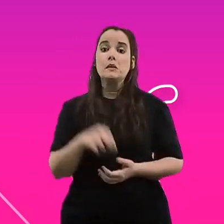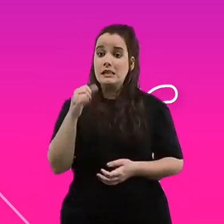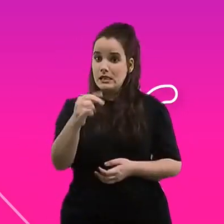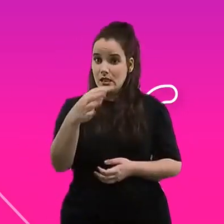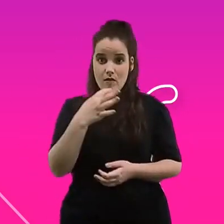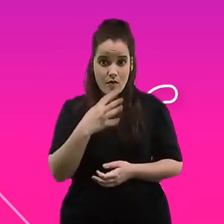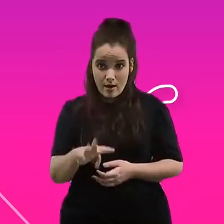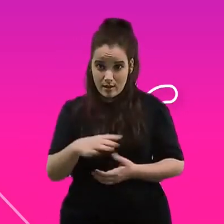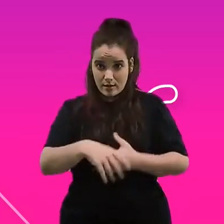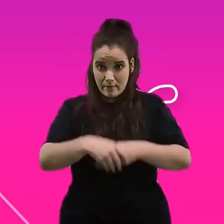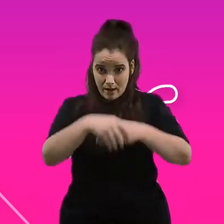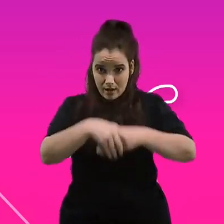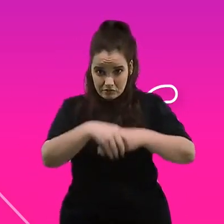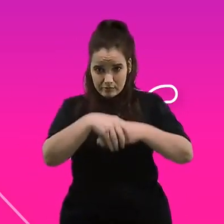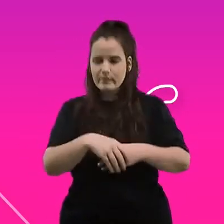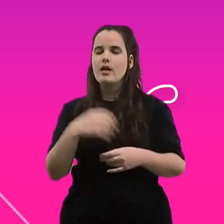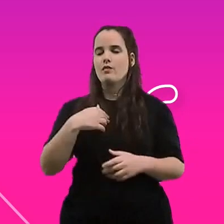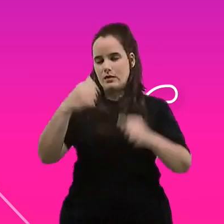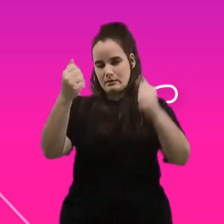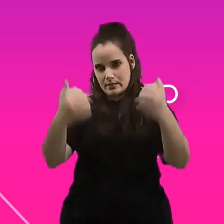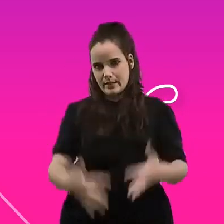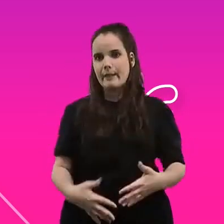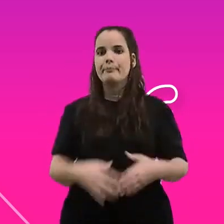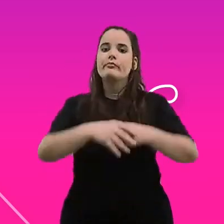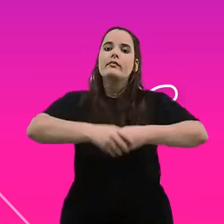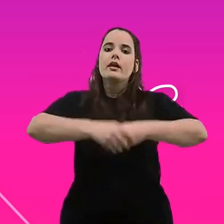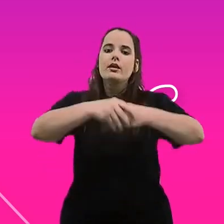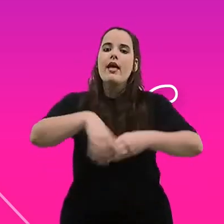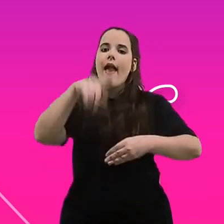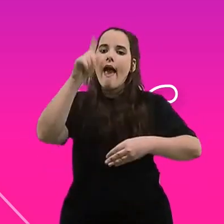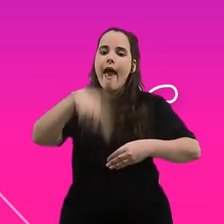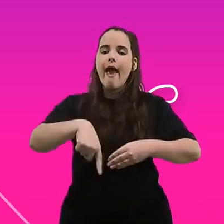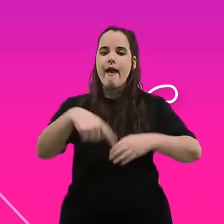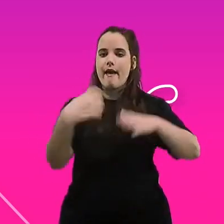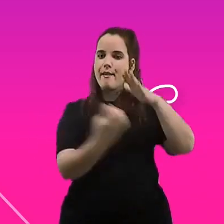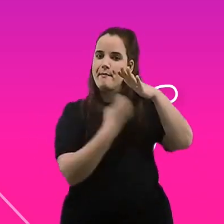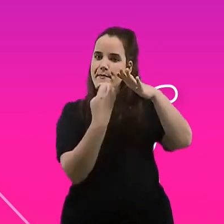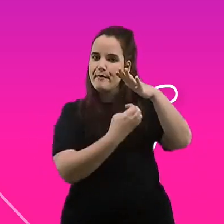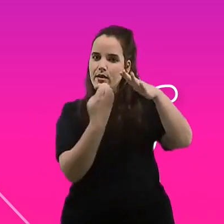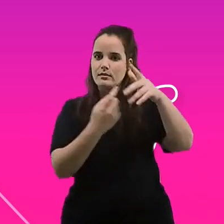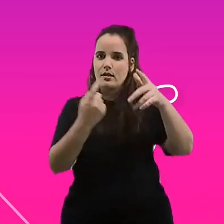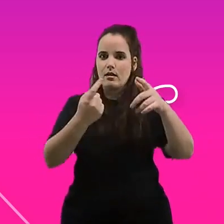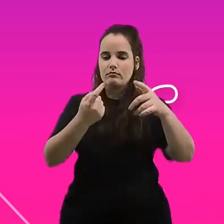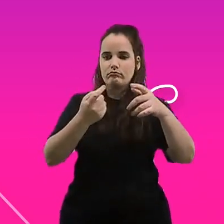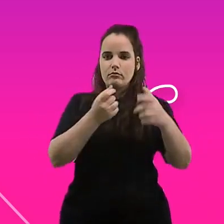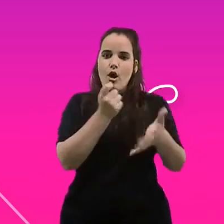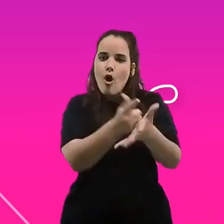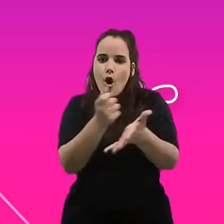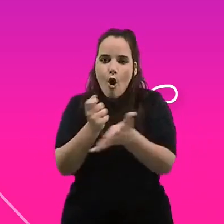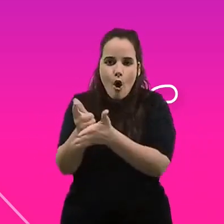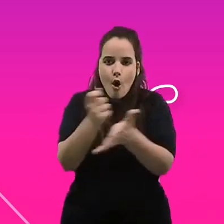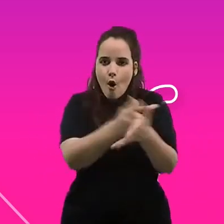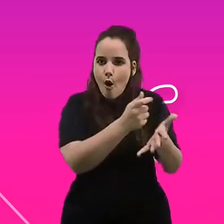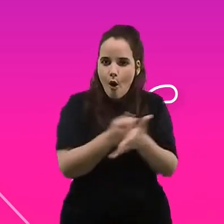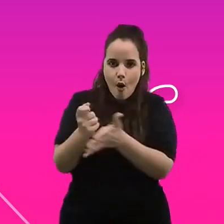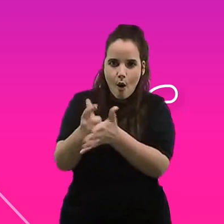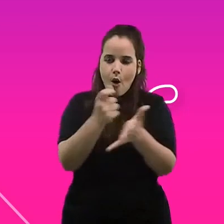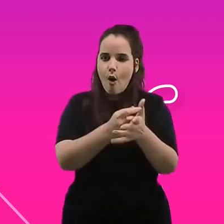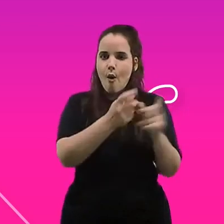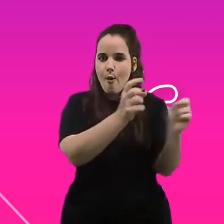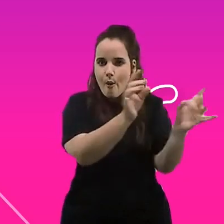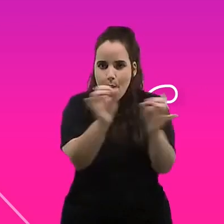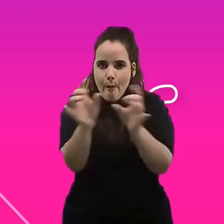na verdade, é uma empresa de comércio eletrônico, que tem o propósito, né, de democratizar tanto o comércio quanto